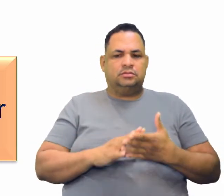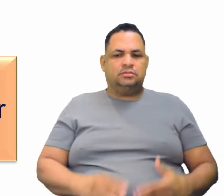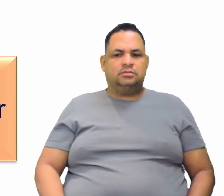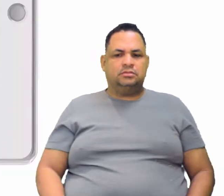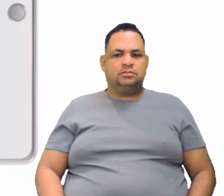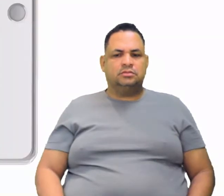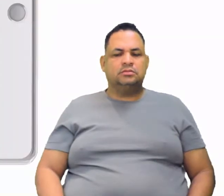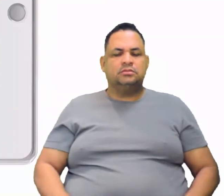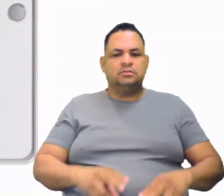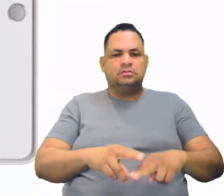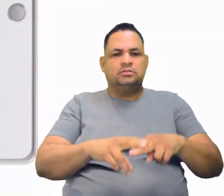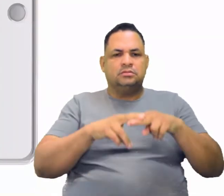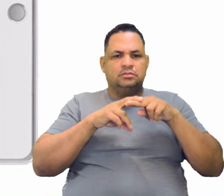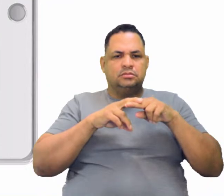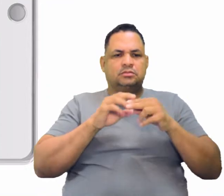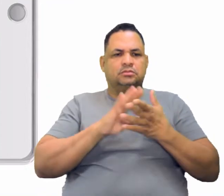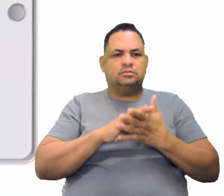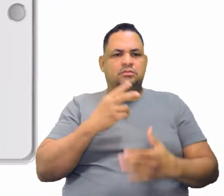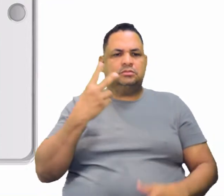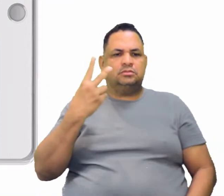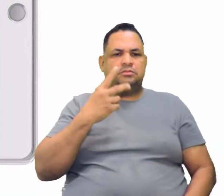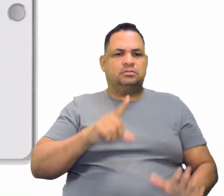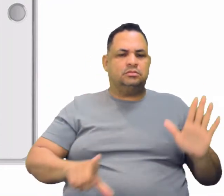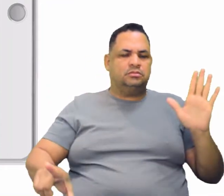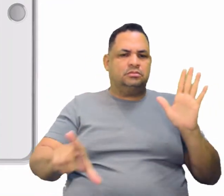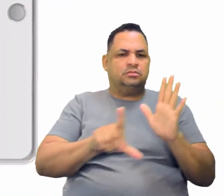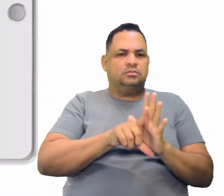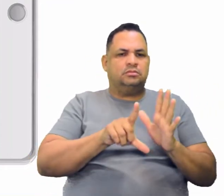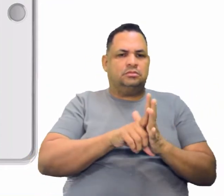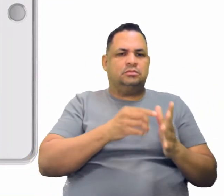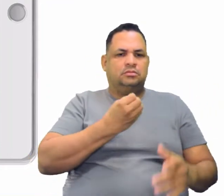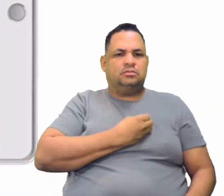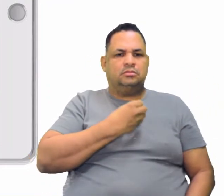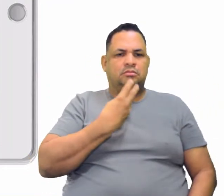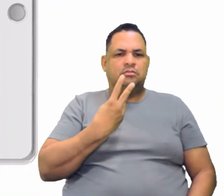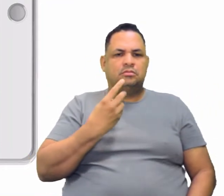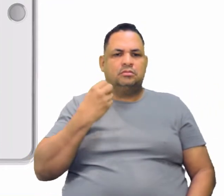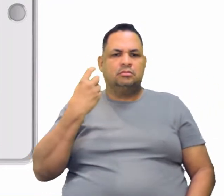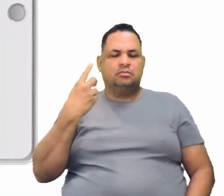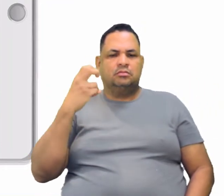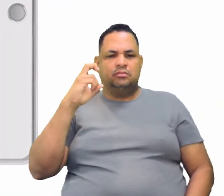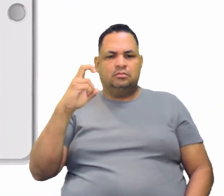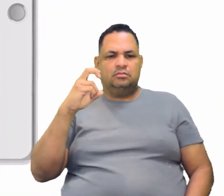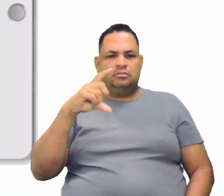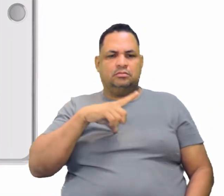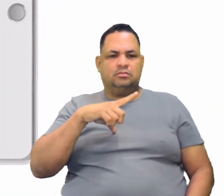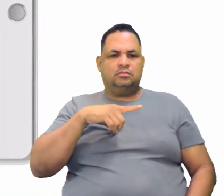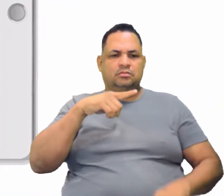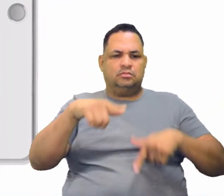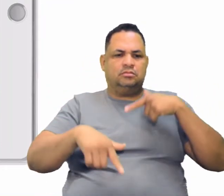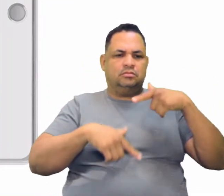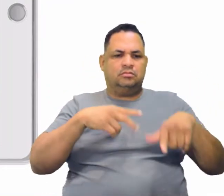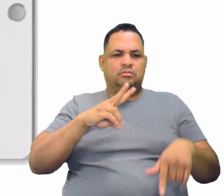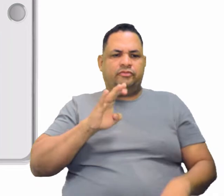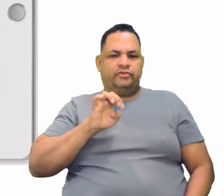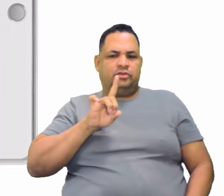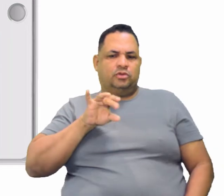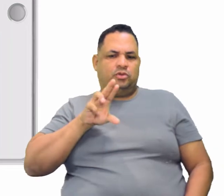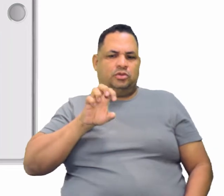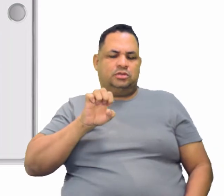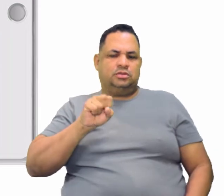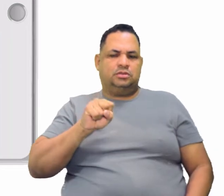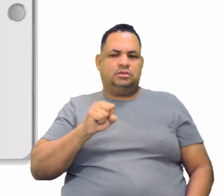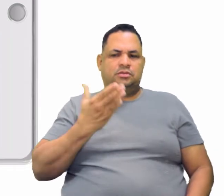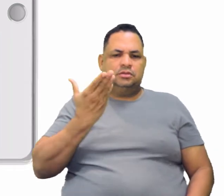força. É por isso que lá na segunda lei, na aula 25, a gente trabalha com os vetores, tá certo? Com os vetores